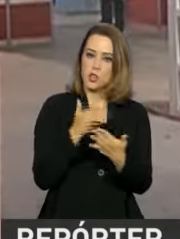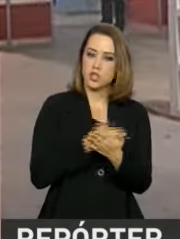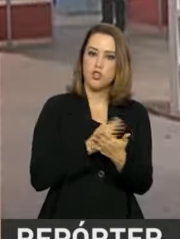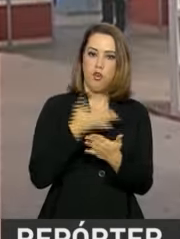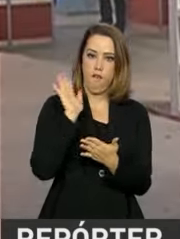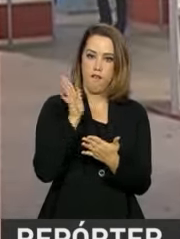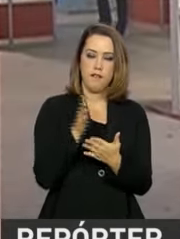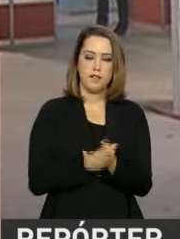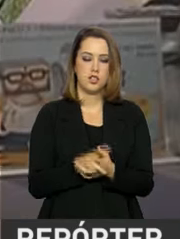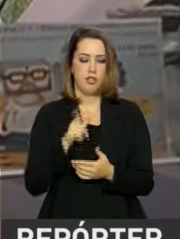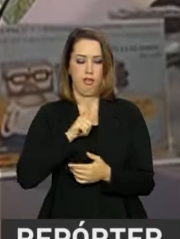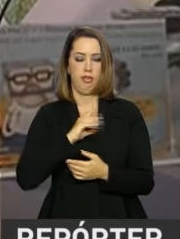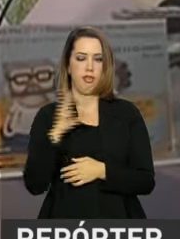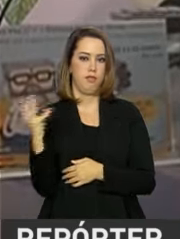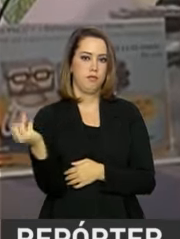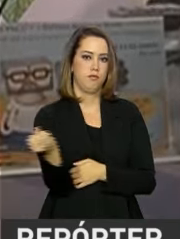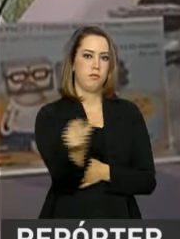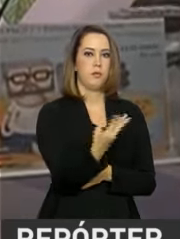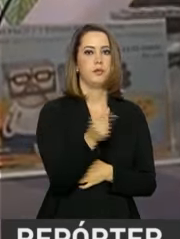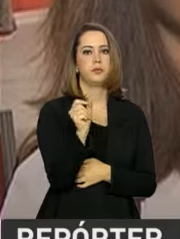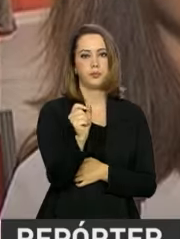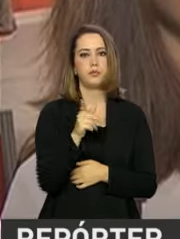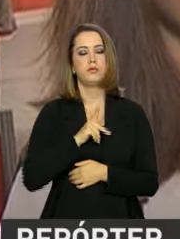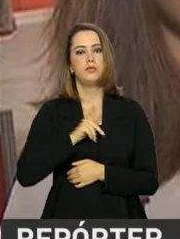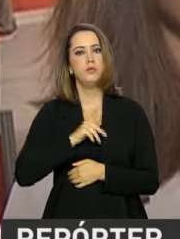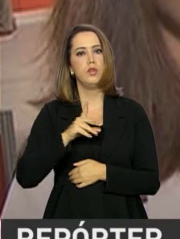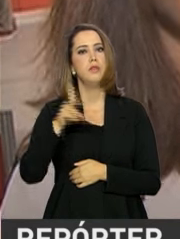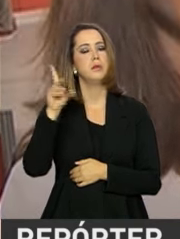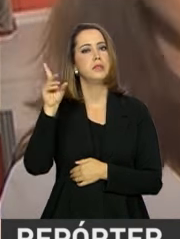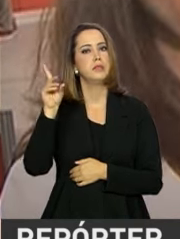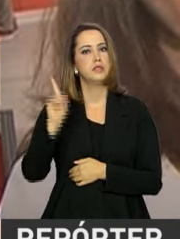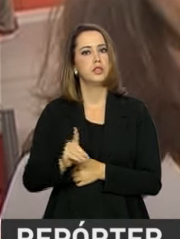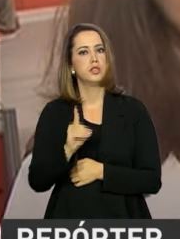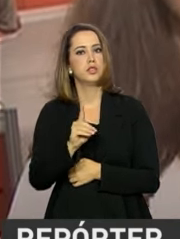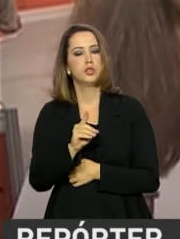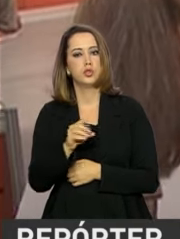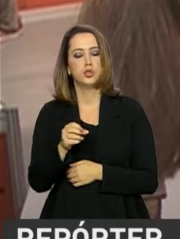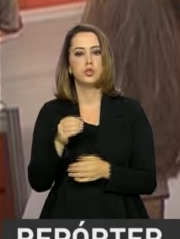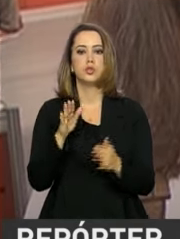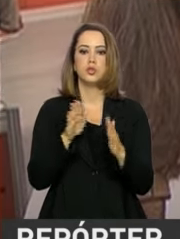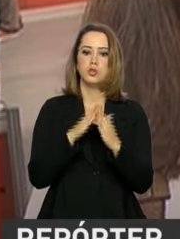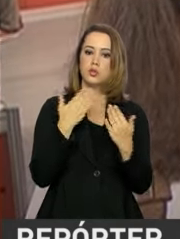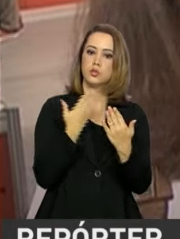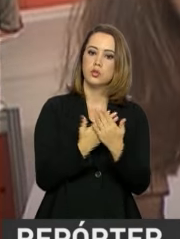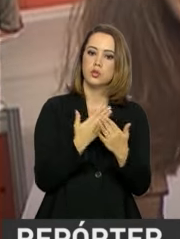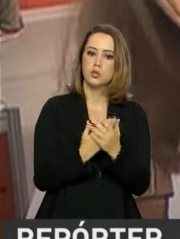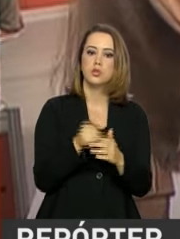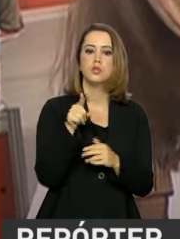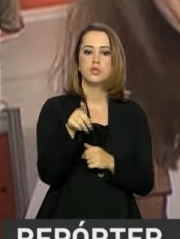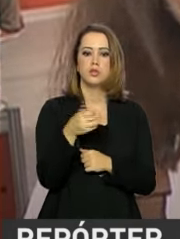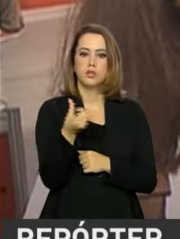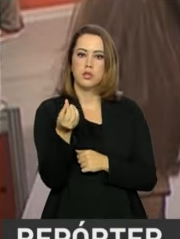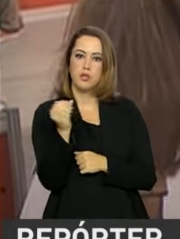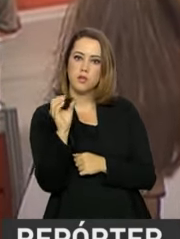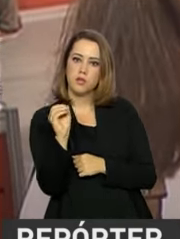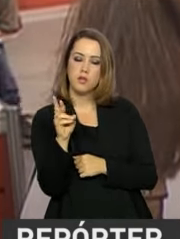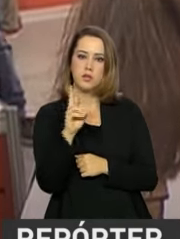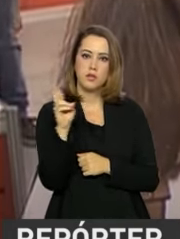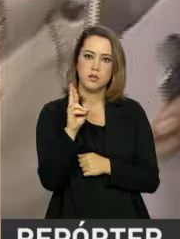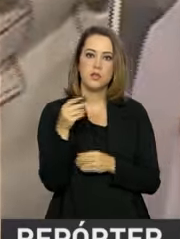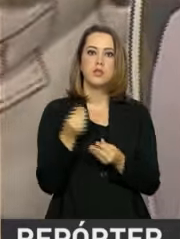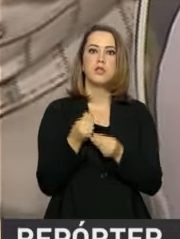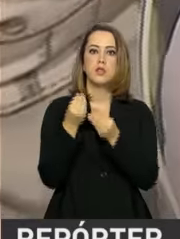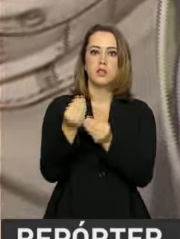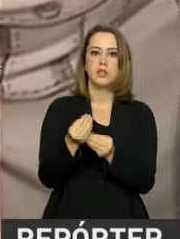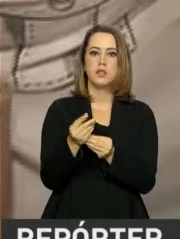muitos. Diretoras de escolas públicas também são público do Salão do Livro. Elas usaram um voucher de R$600 da